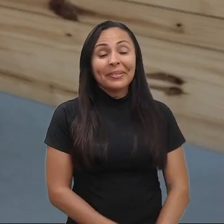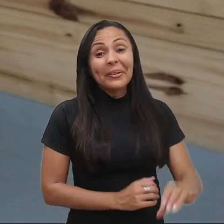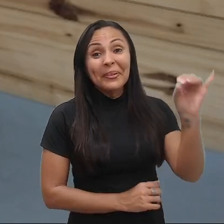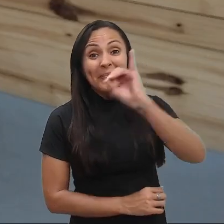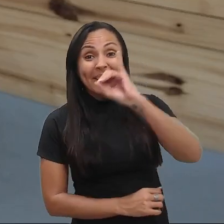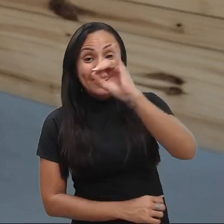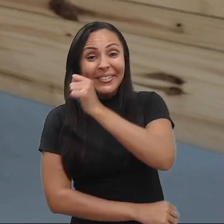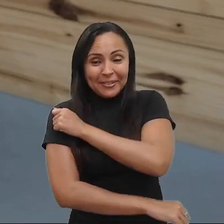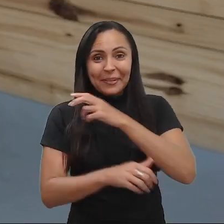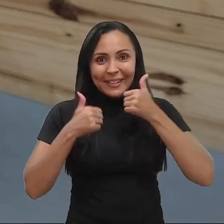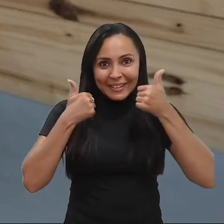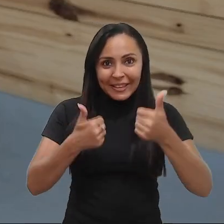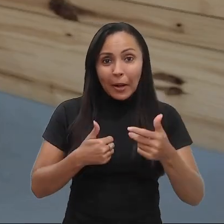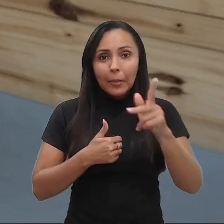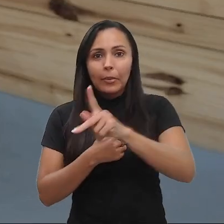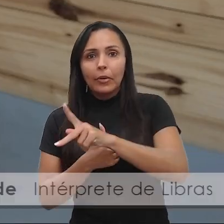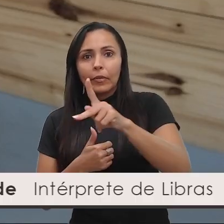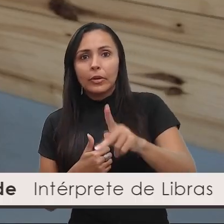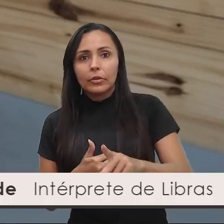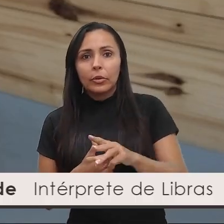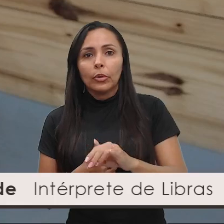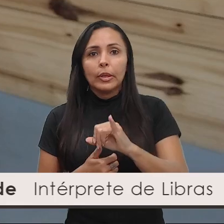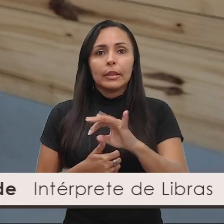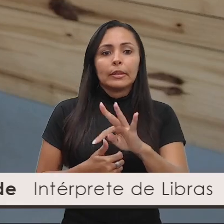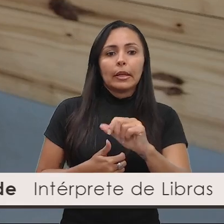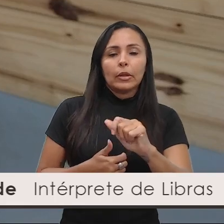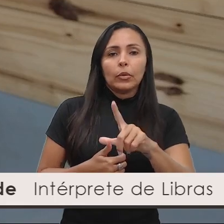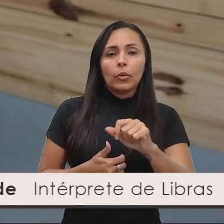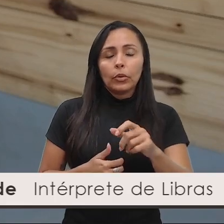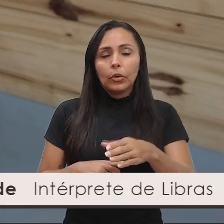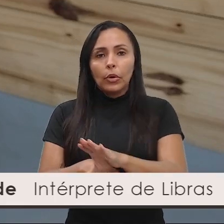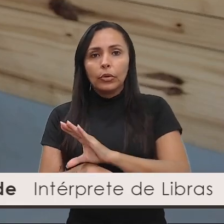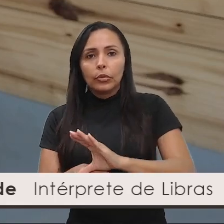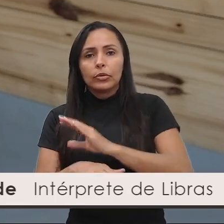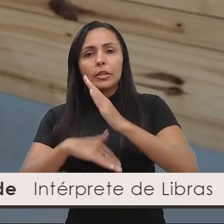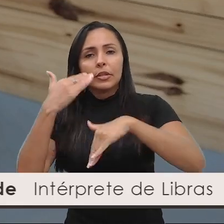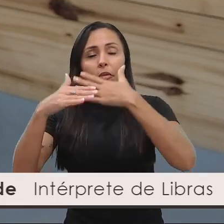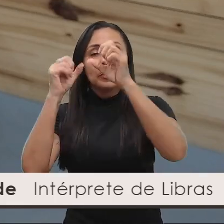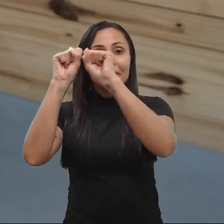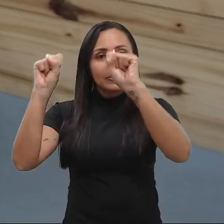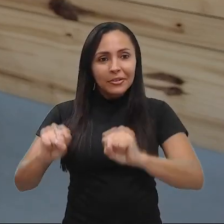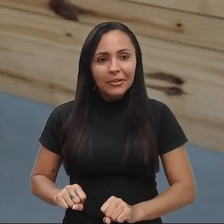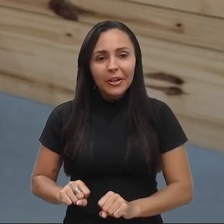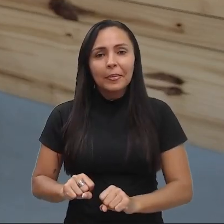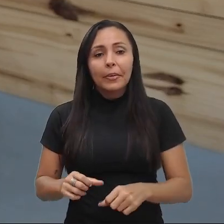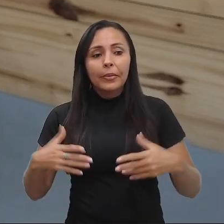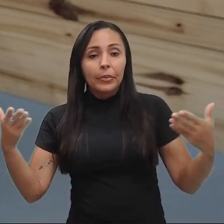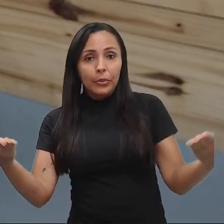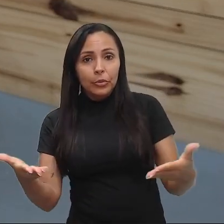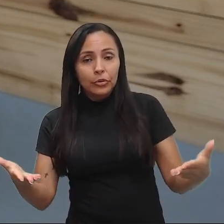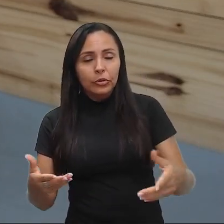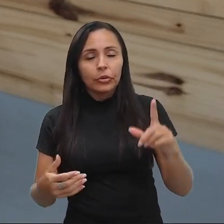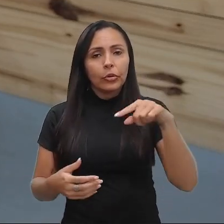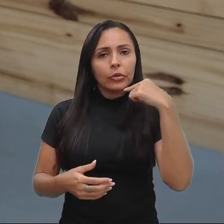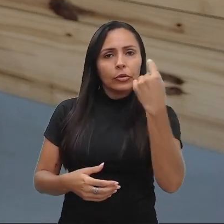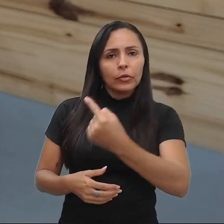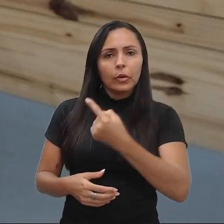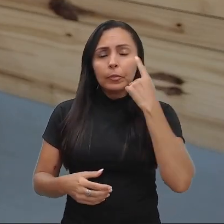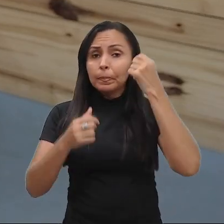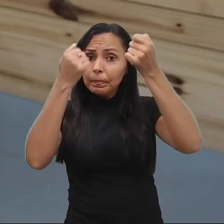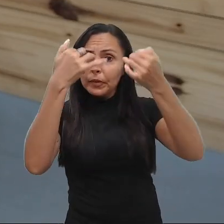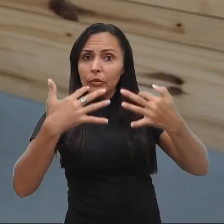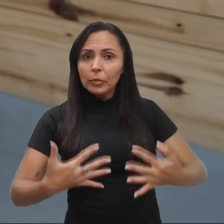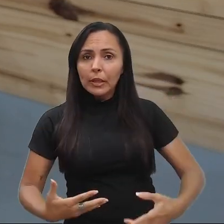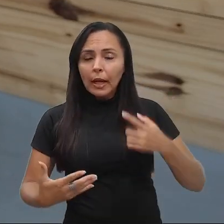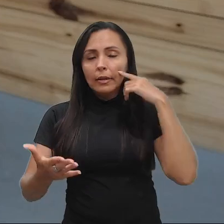Olá, estudante, tudo bem? Eu sou o professor Ítalo Diego, do curso de Desenvolvimento de Sistemas, e hoje a gente vai tratar da